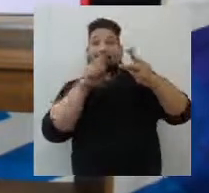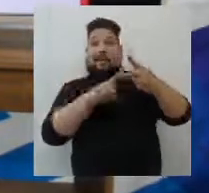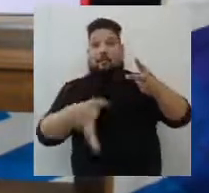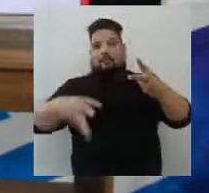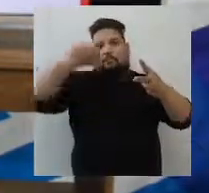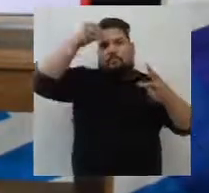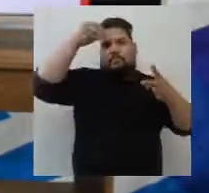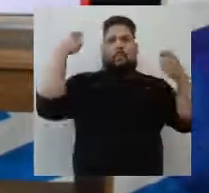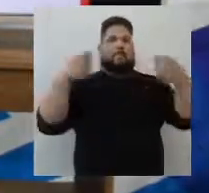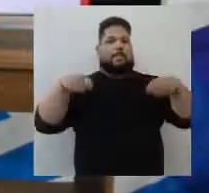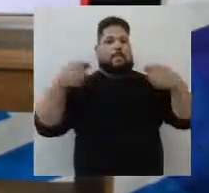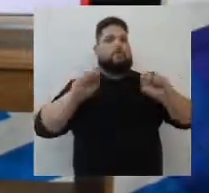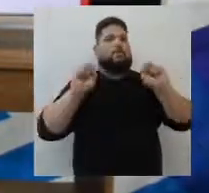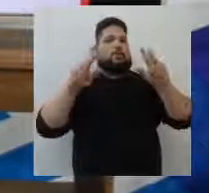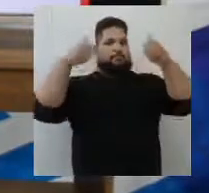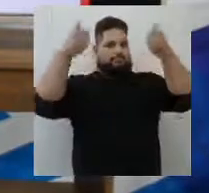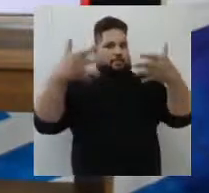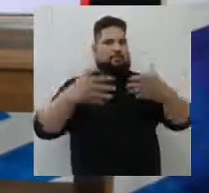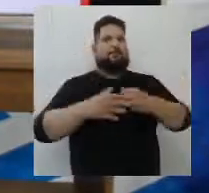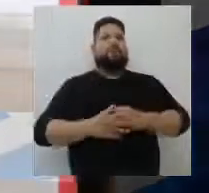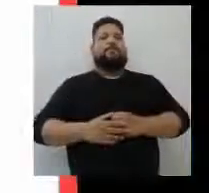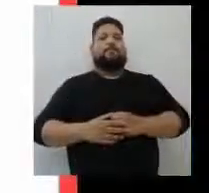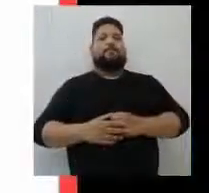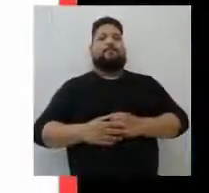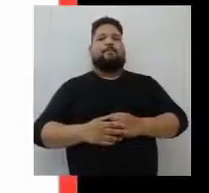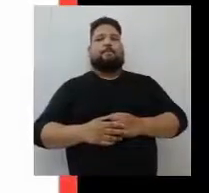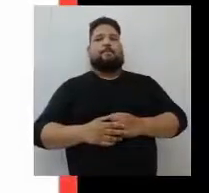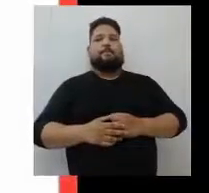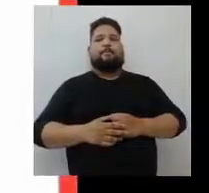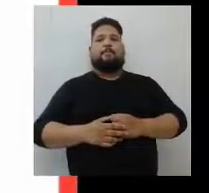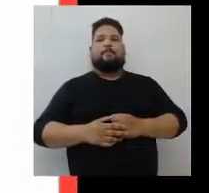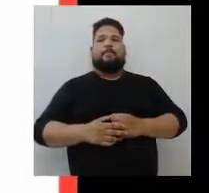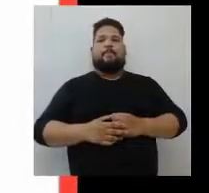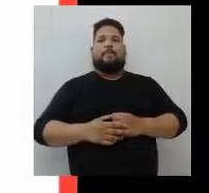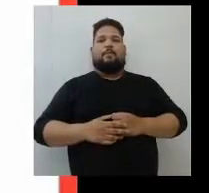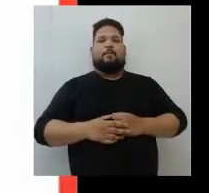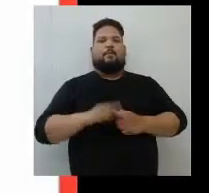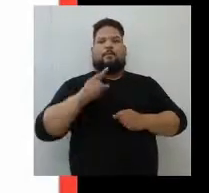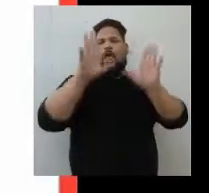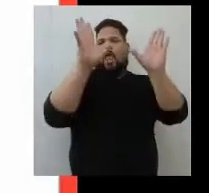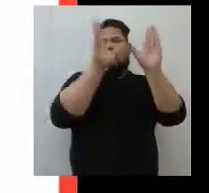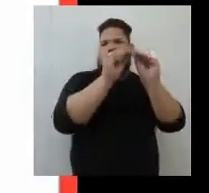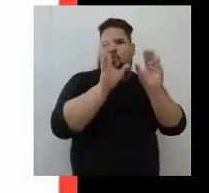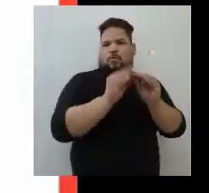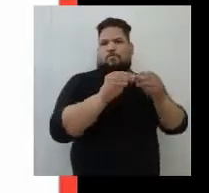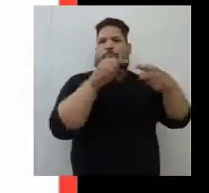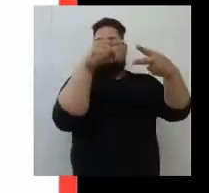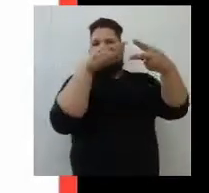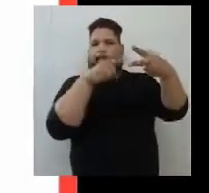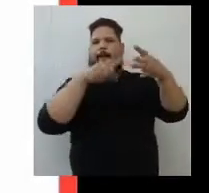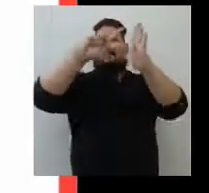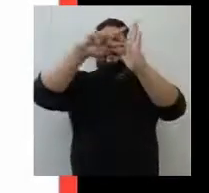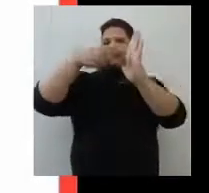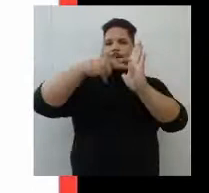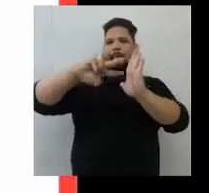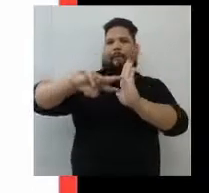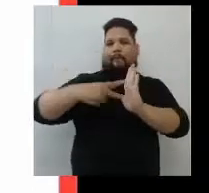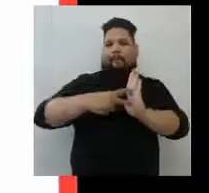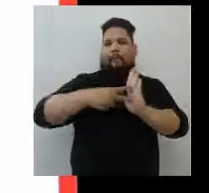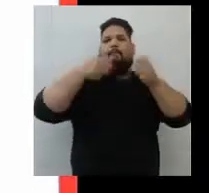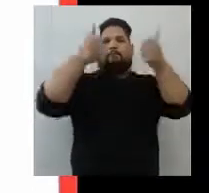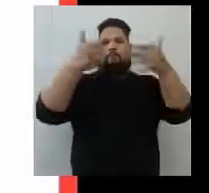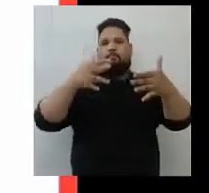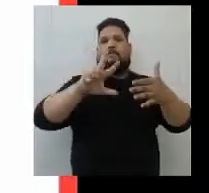disso. Vai para o slide aí, por favor. Eu trouxe de forma bem resumida o que seria o padroado e